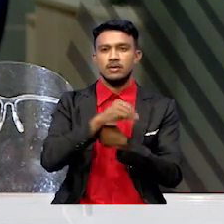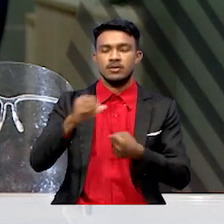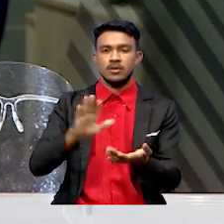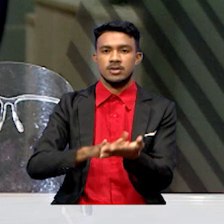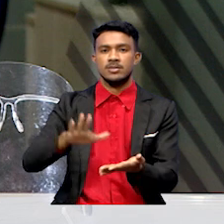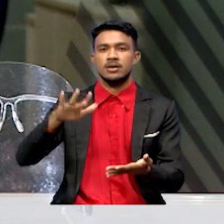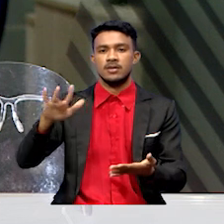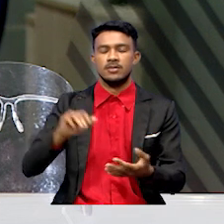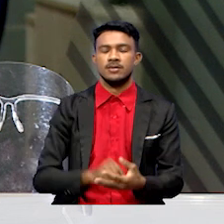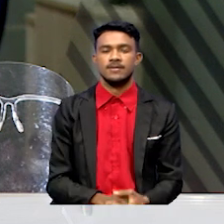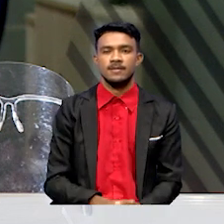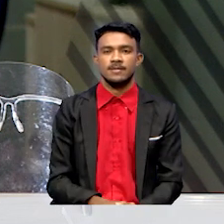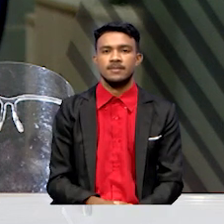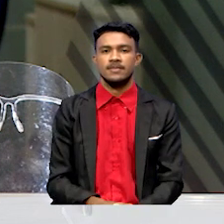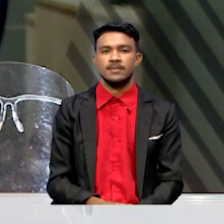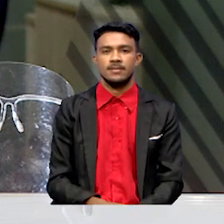patriotismo